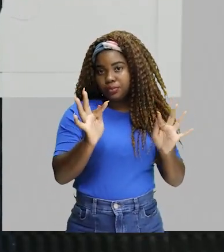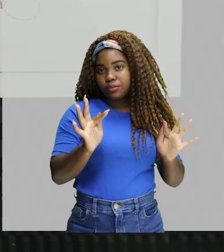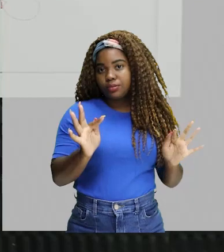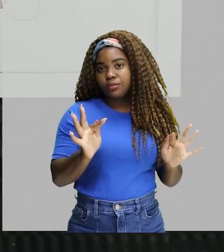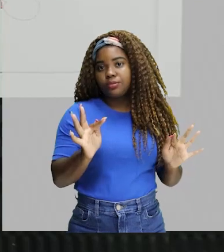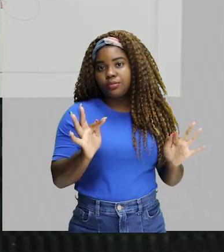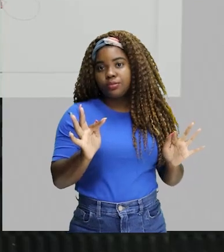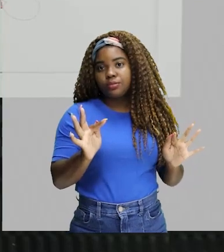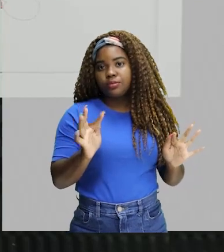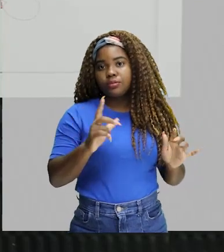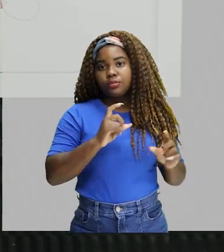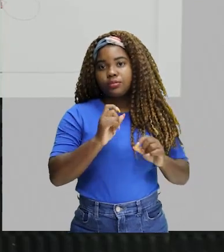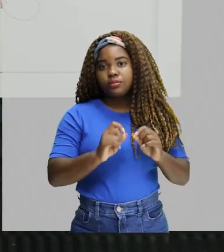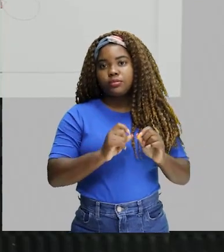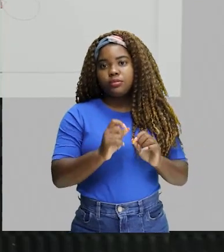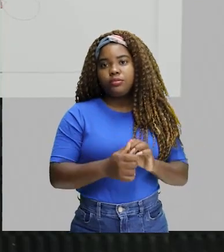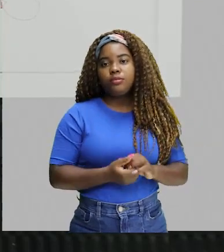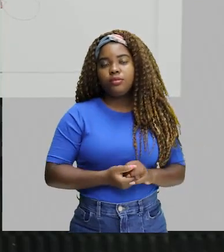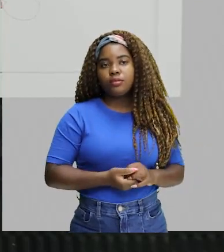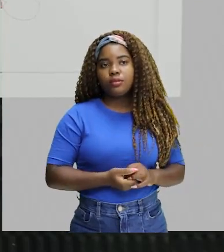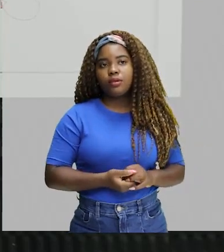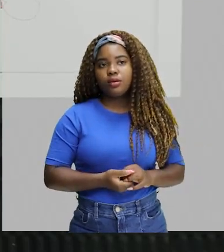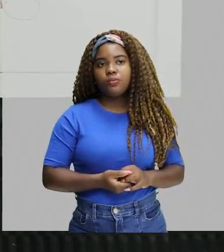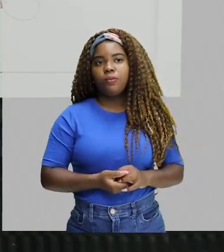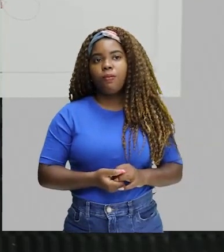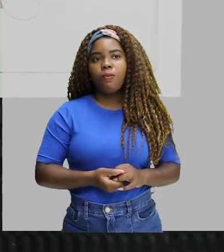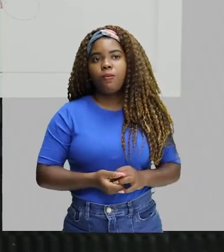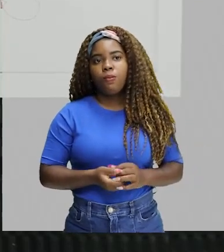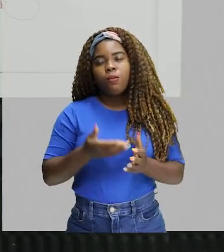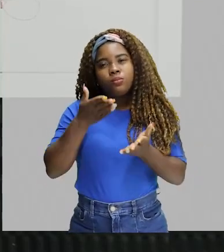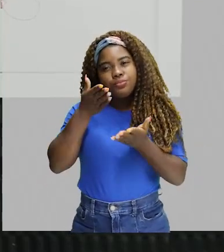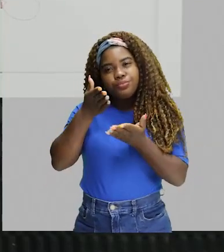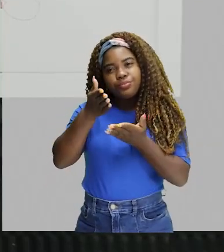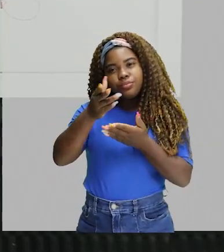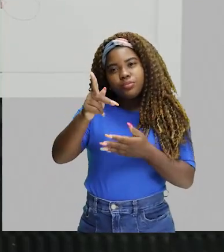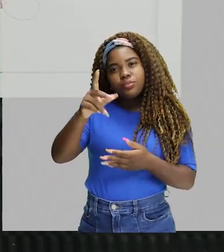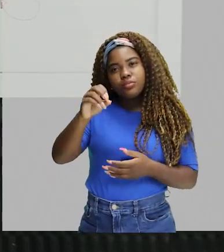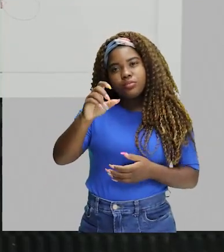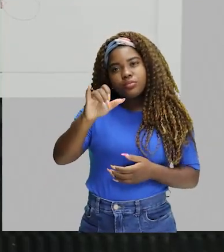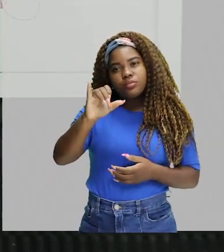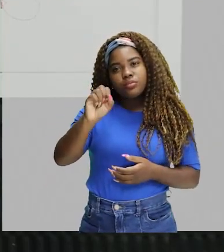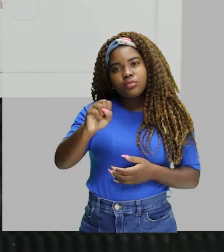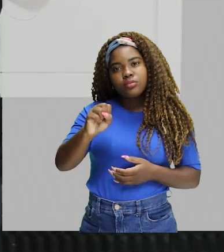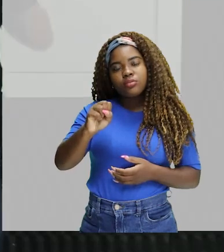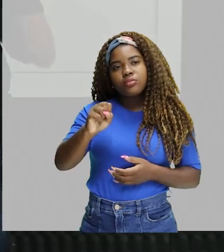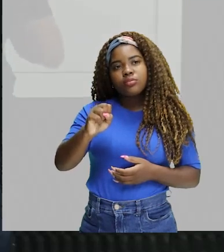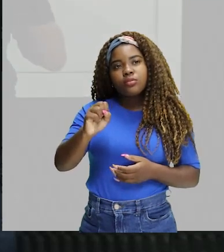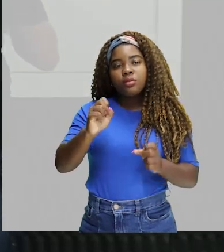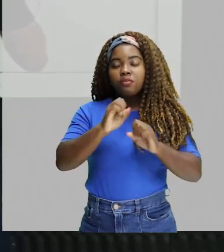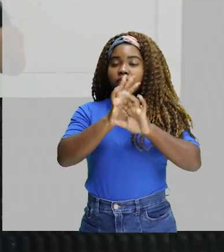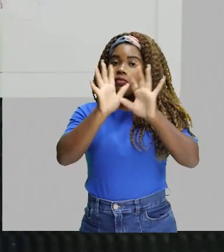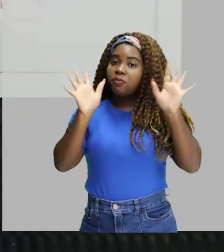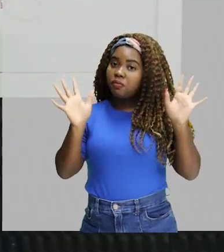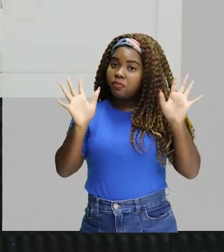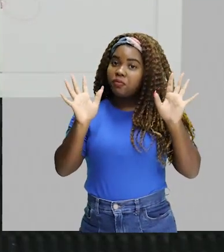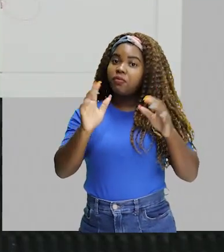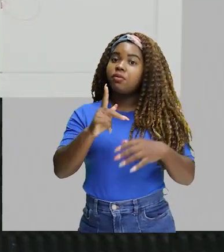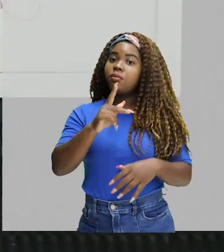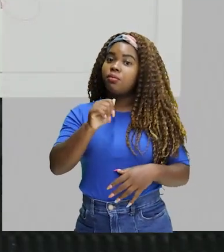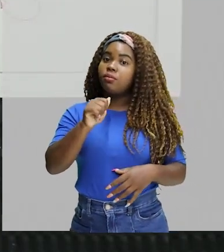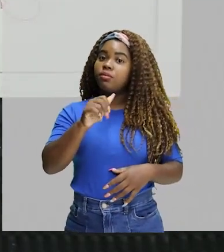obviamente, ela tem um direcionamento para a polis, e fica muito mais claro isso em